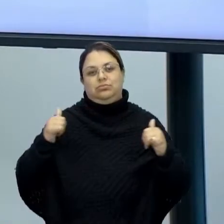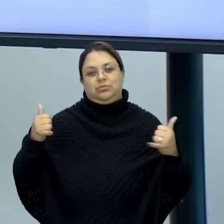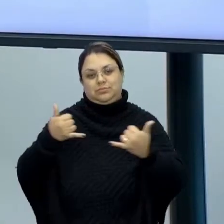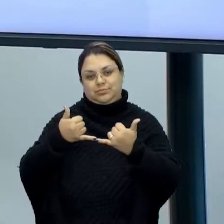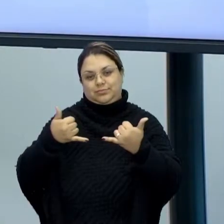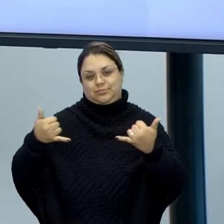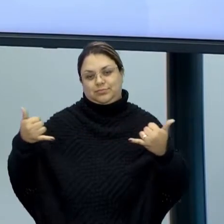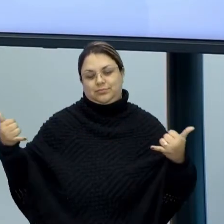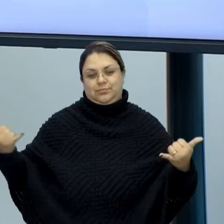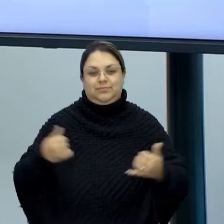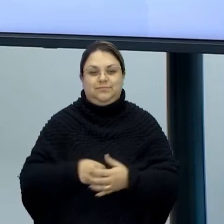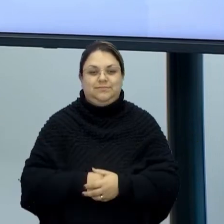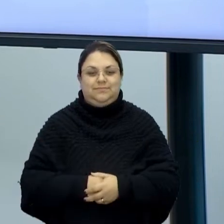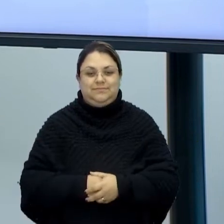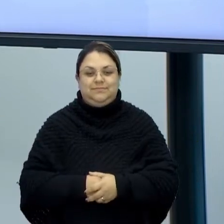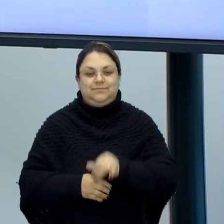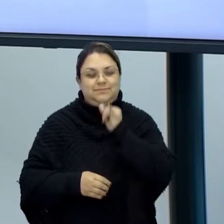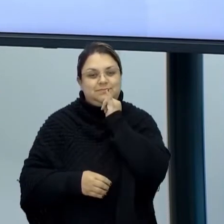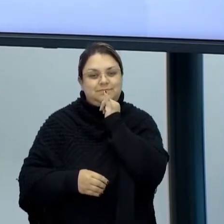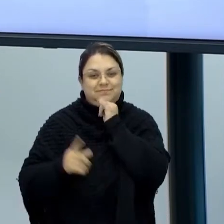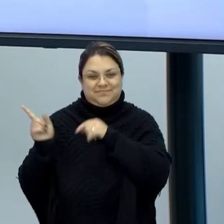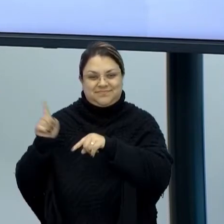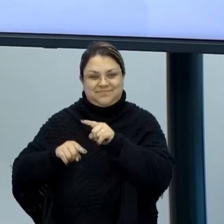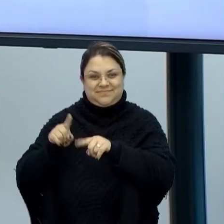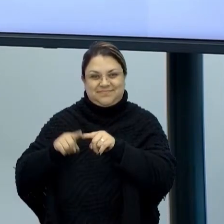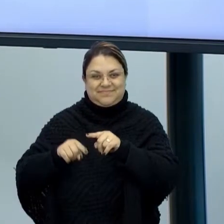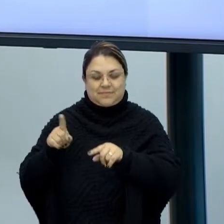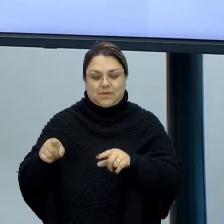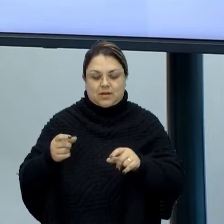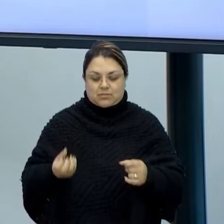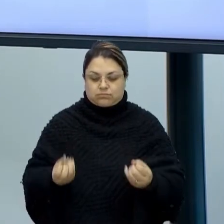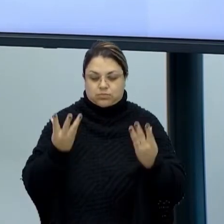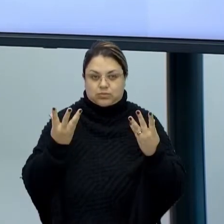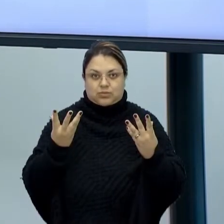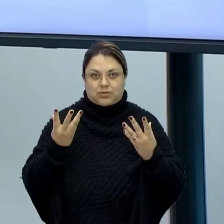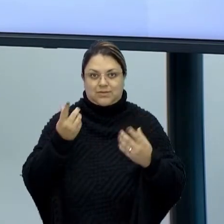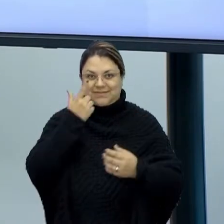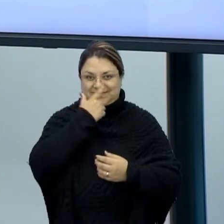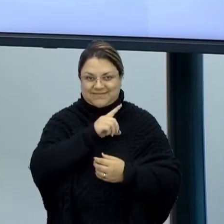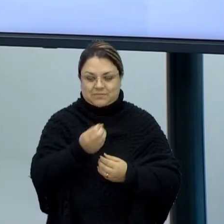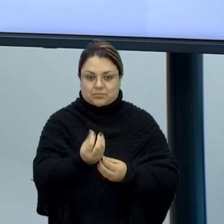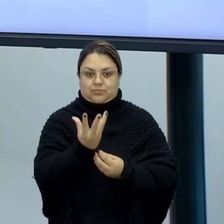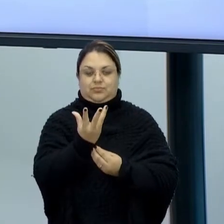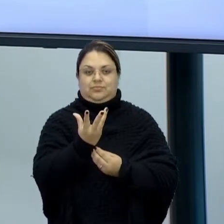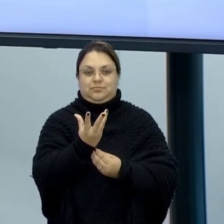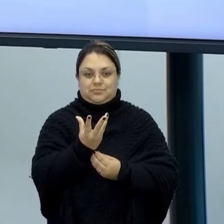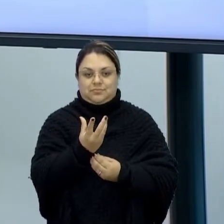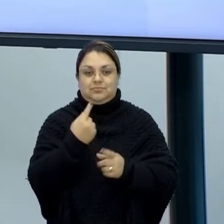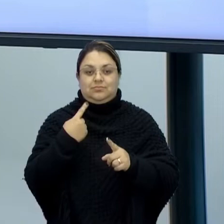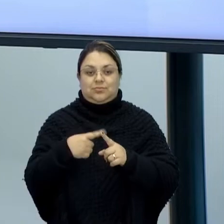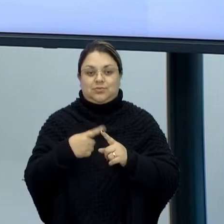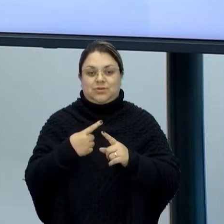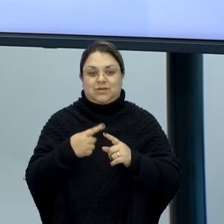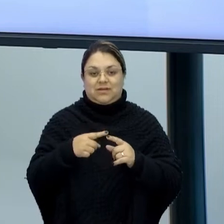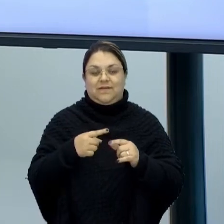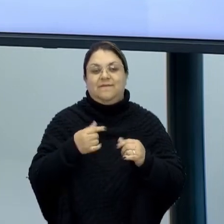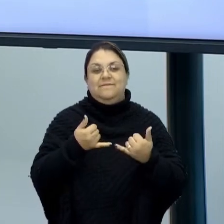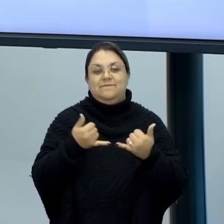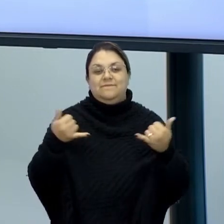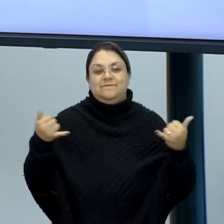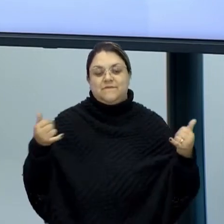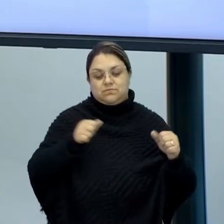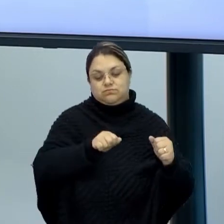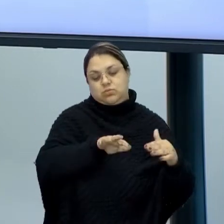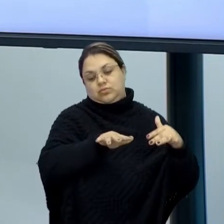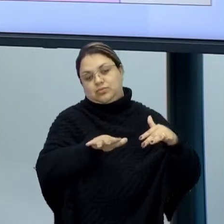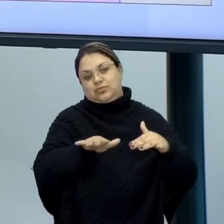liguei esse meu material, né, que emitiu luz aí, na tensão, os elétrons do fio se